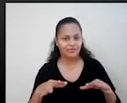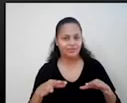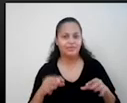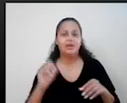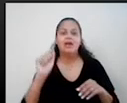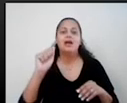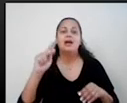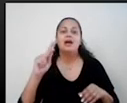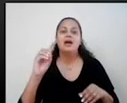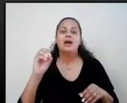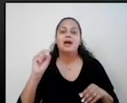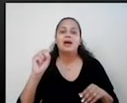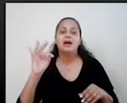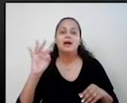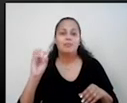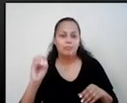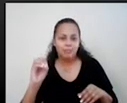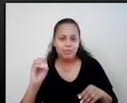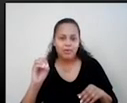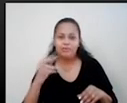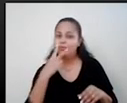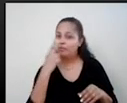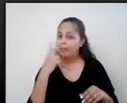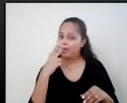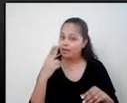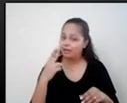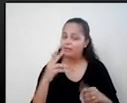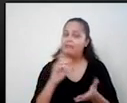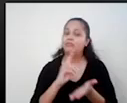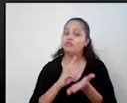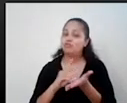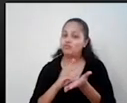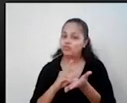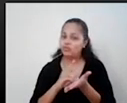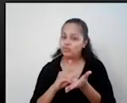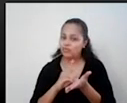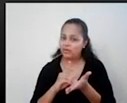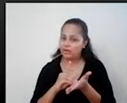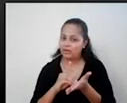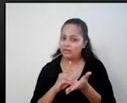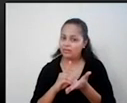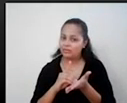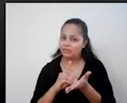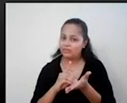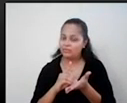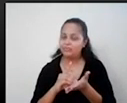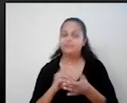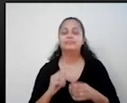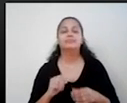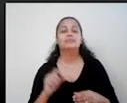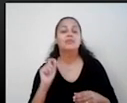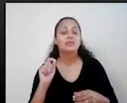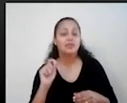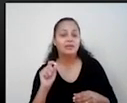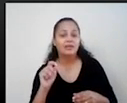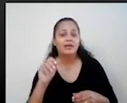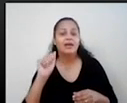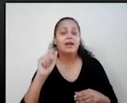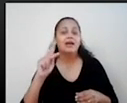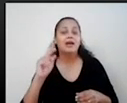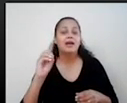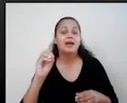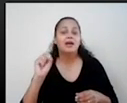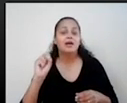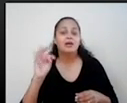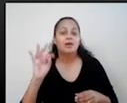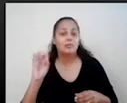aposto é justamente uma espécie de dicionários de emojis. Então, essa espécie de dicionário de emojis é